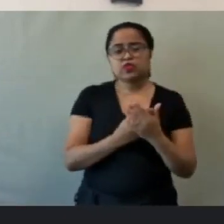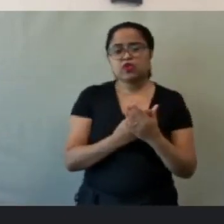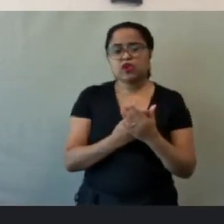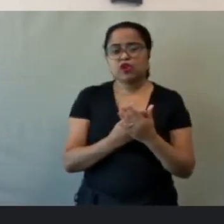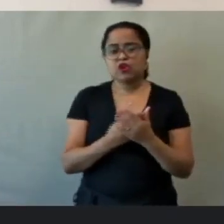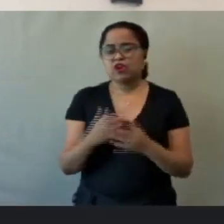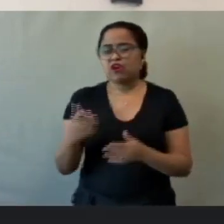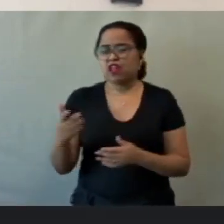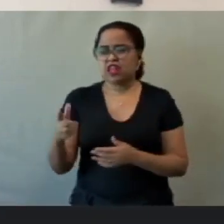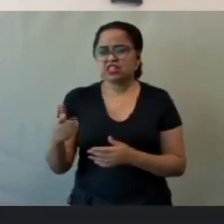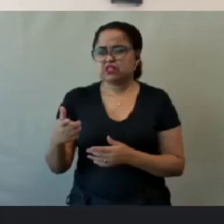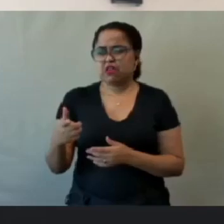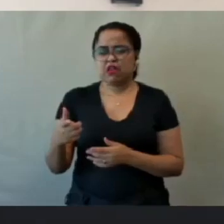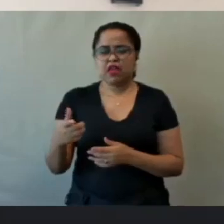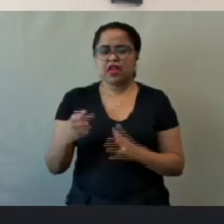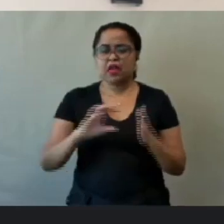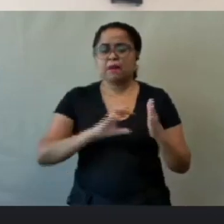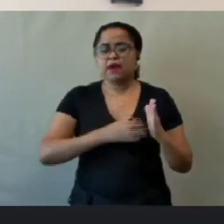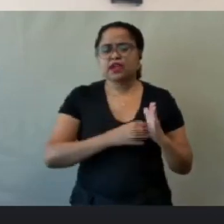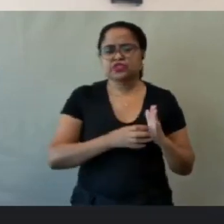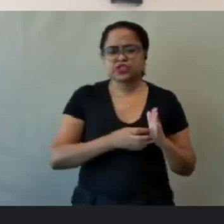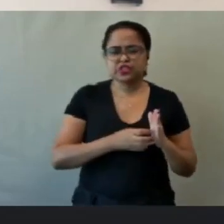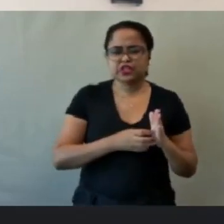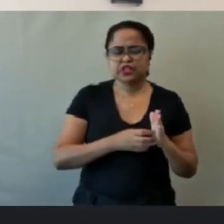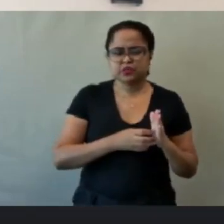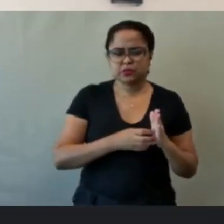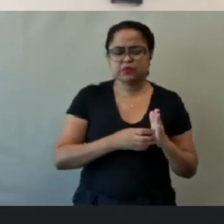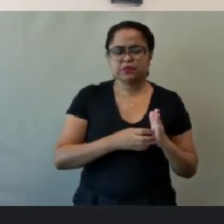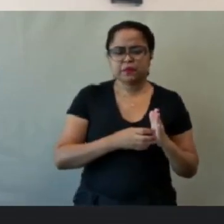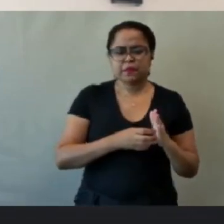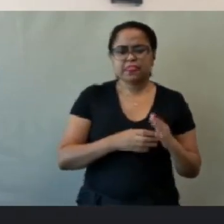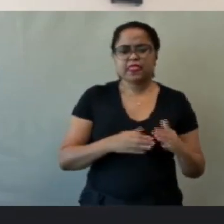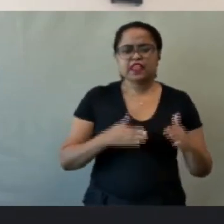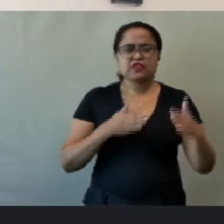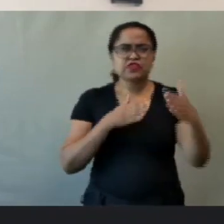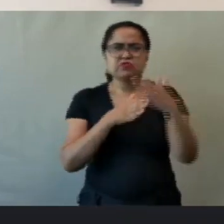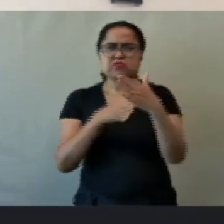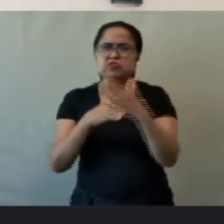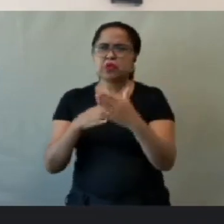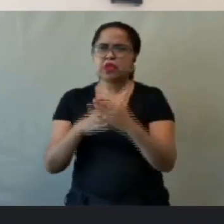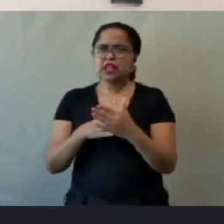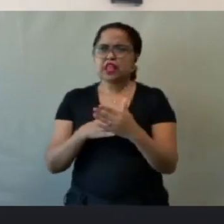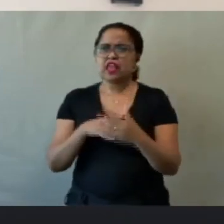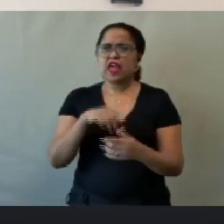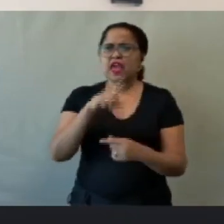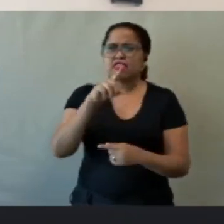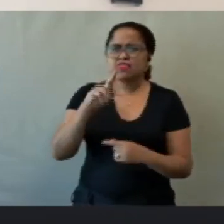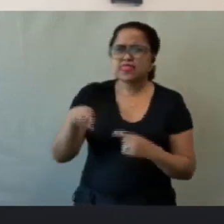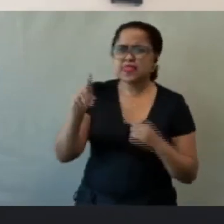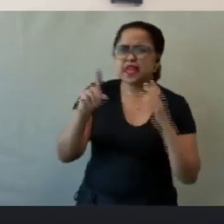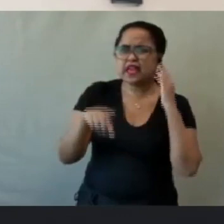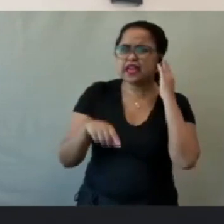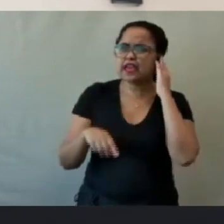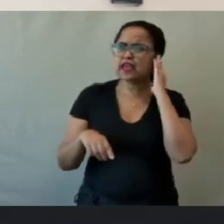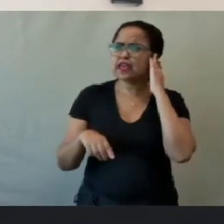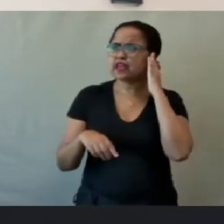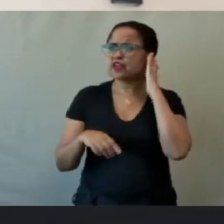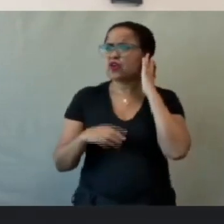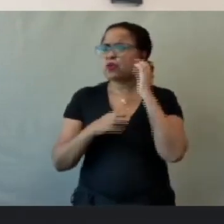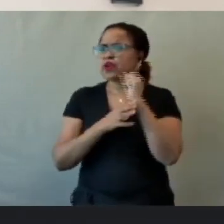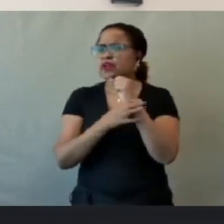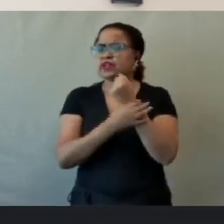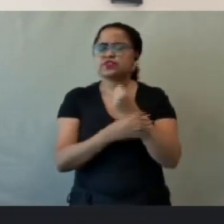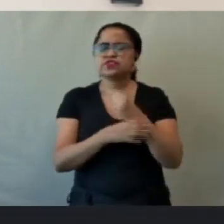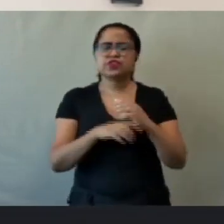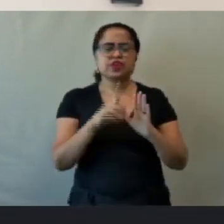porque isso limita a socialização das nossas crianças, nega uma garantia do direito à